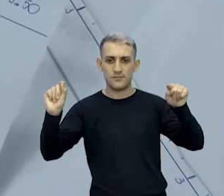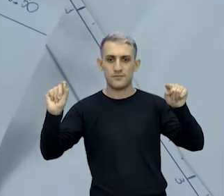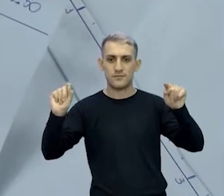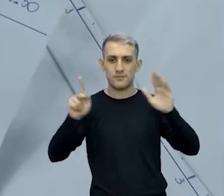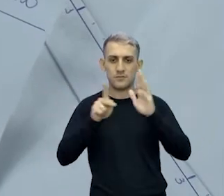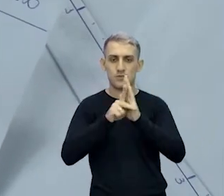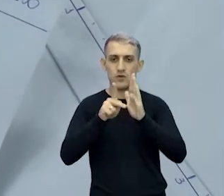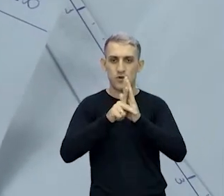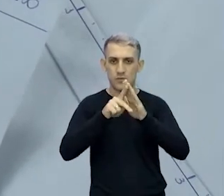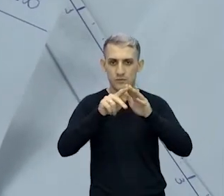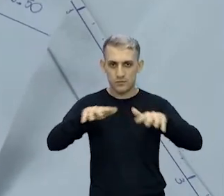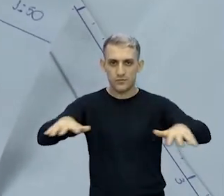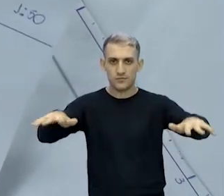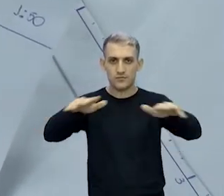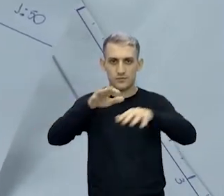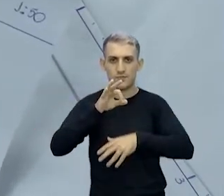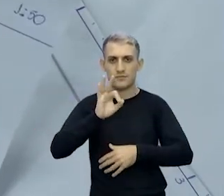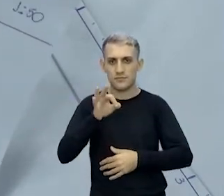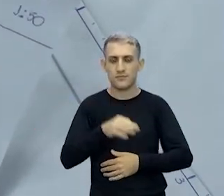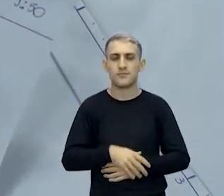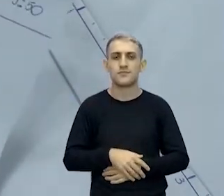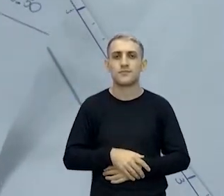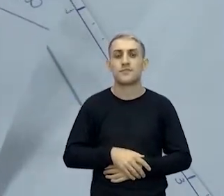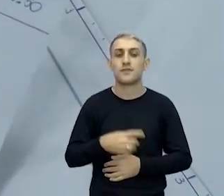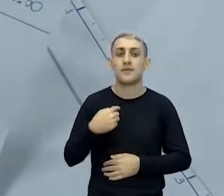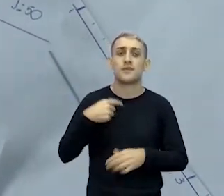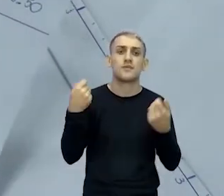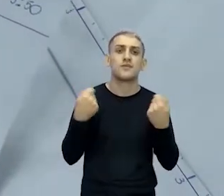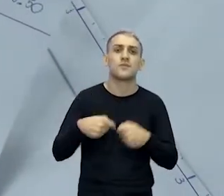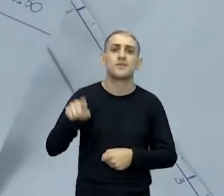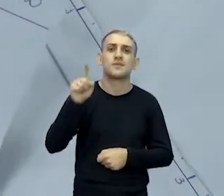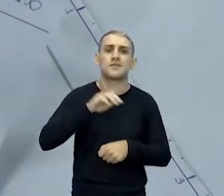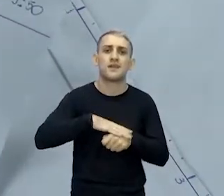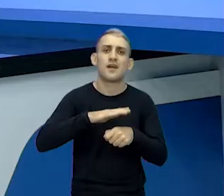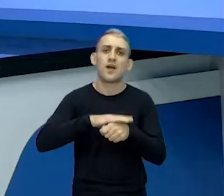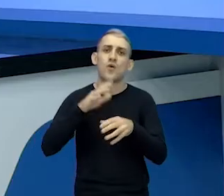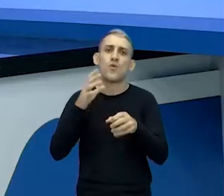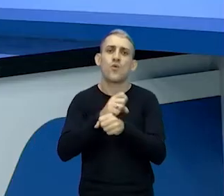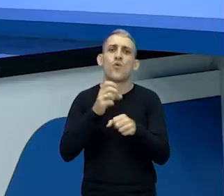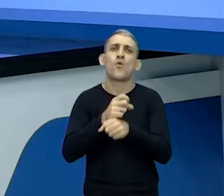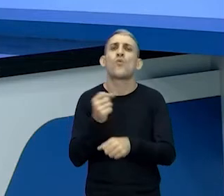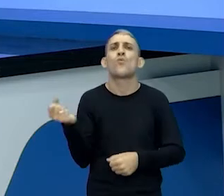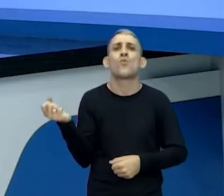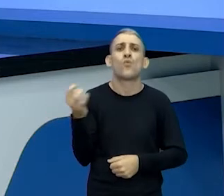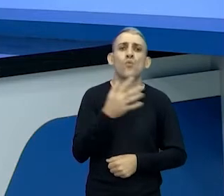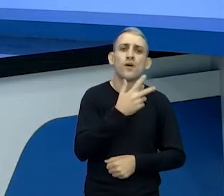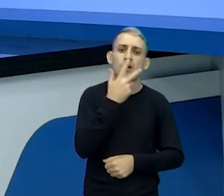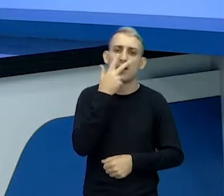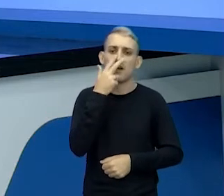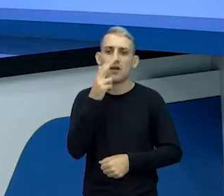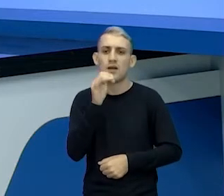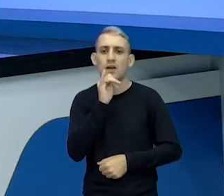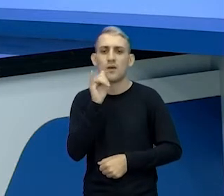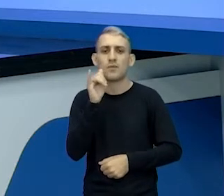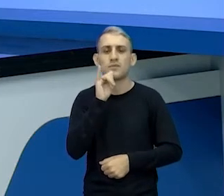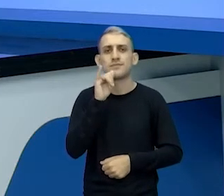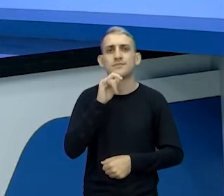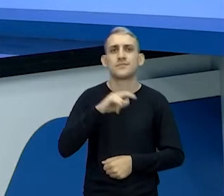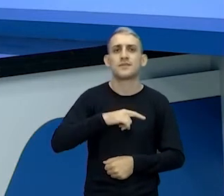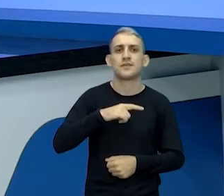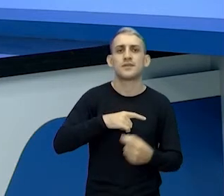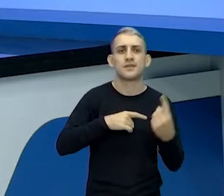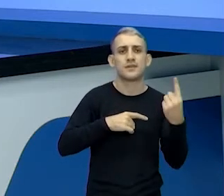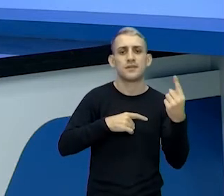meu terreno. Lembra? Ó, então, ó, eu não preciso ficar fazendo conta. Quanto será que seria